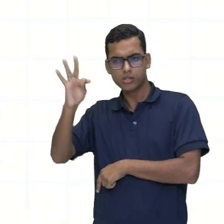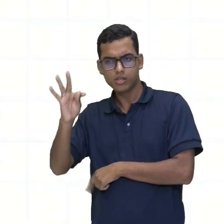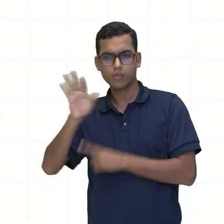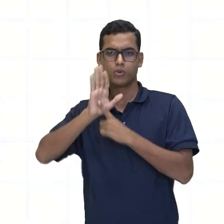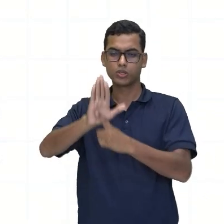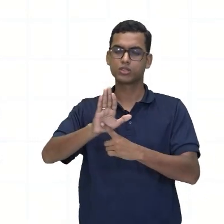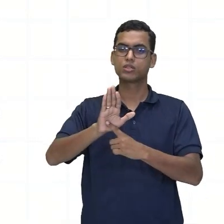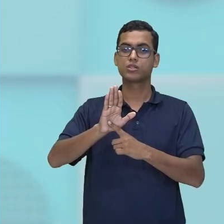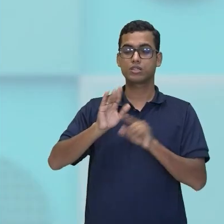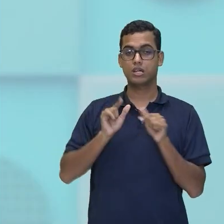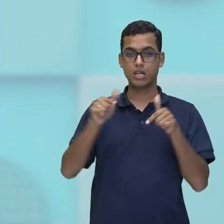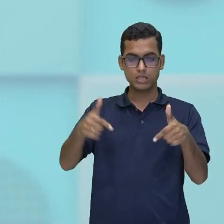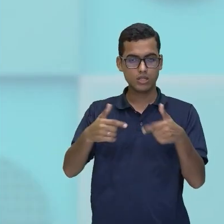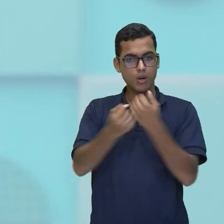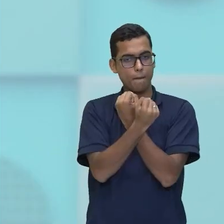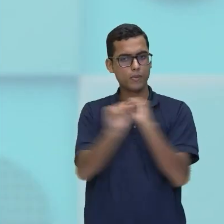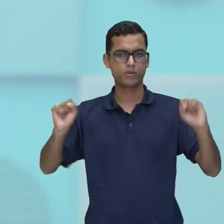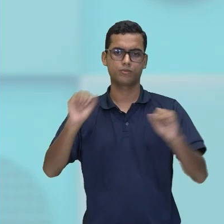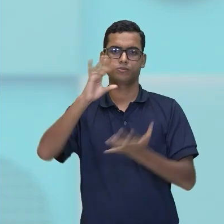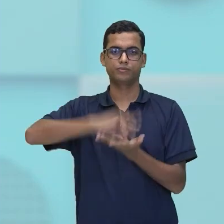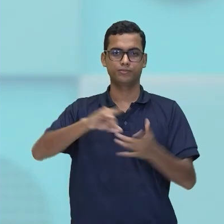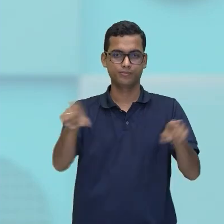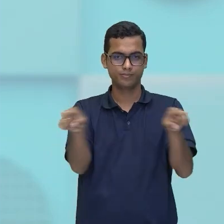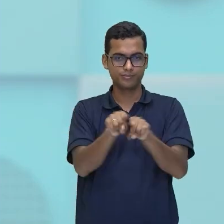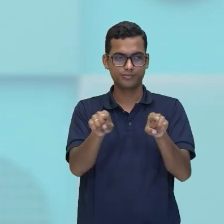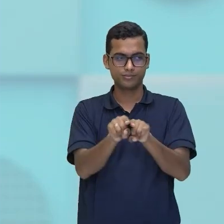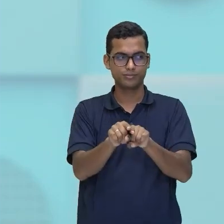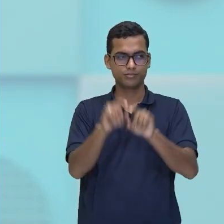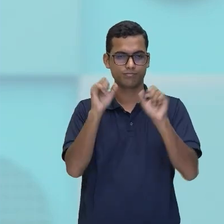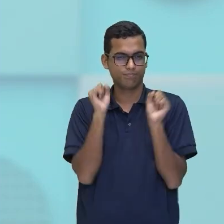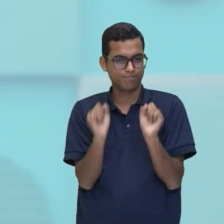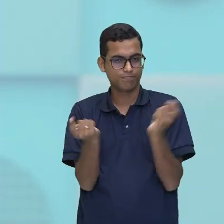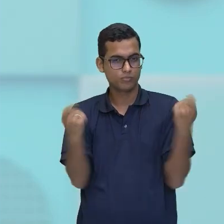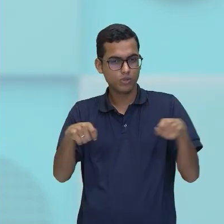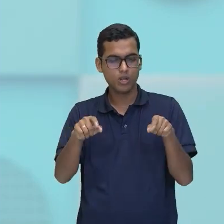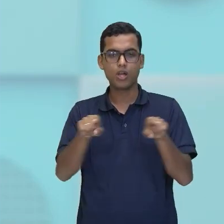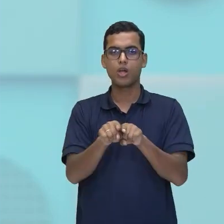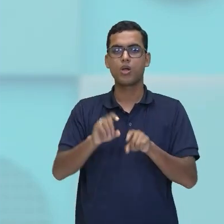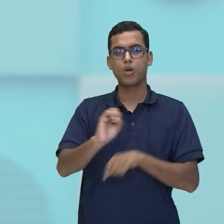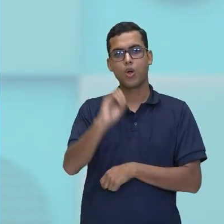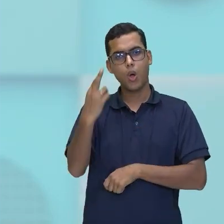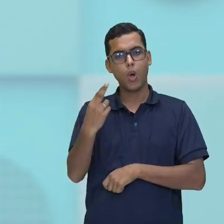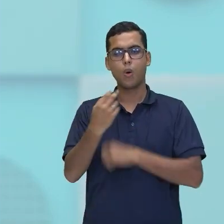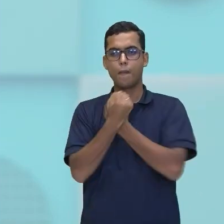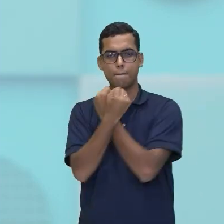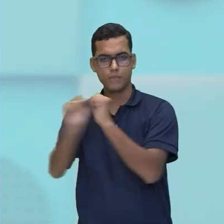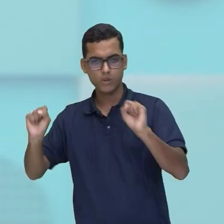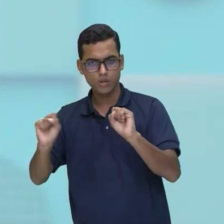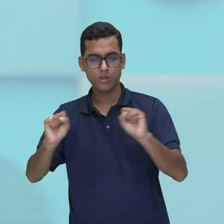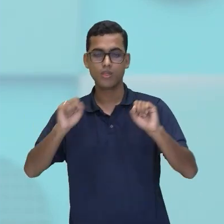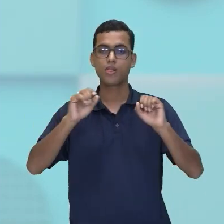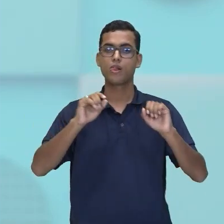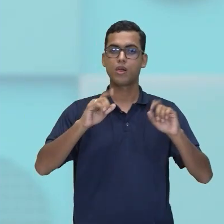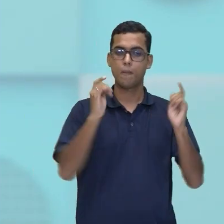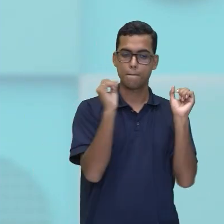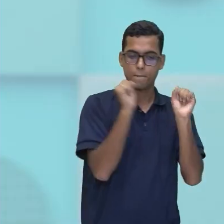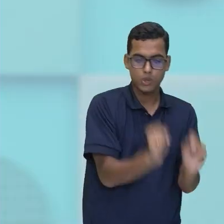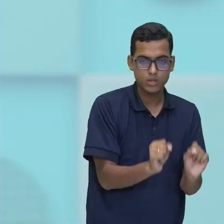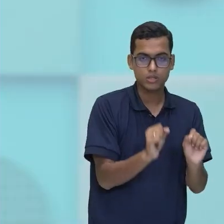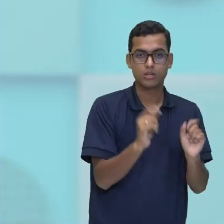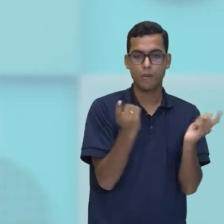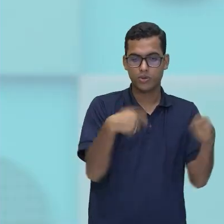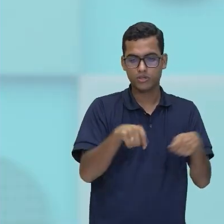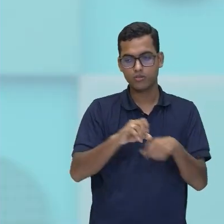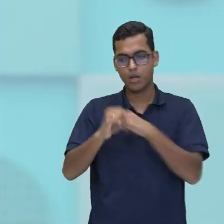modal can pode indicar possibilidade ou então, né, uma impossibilidade. A diferença da possibilidade para a